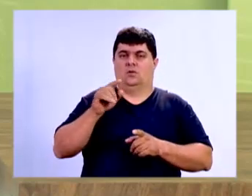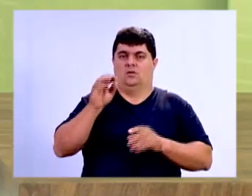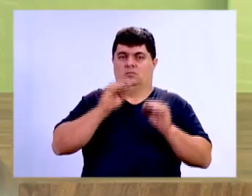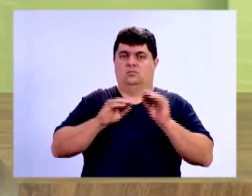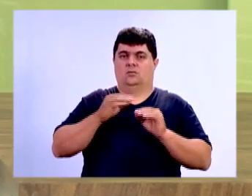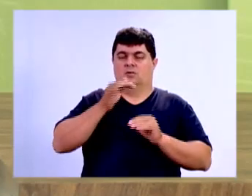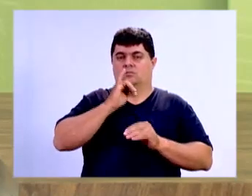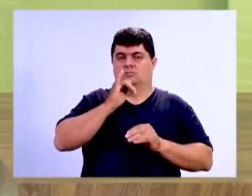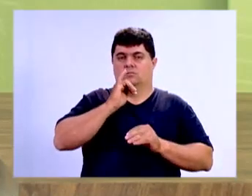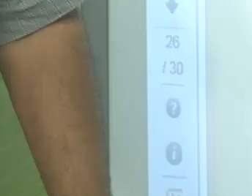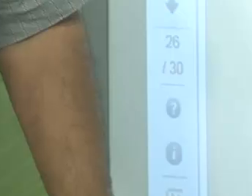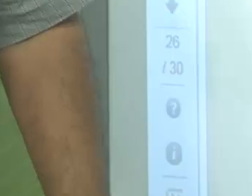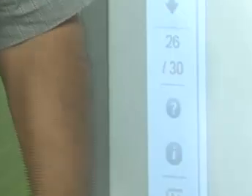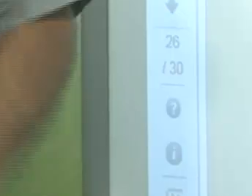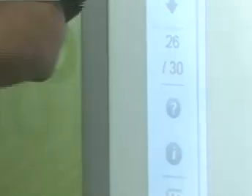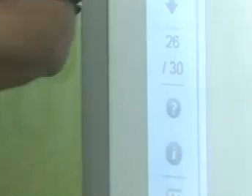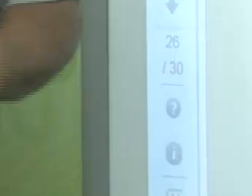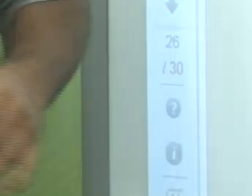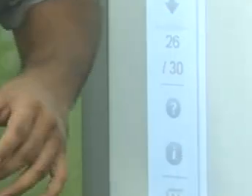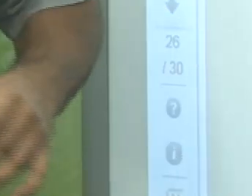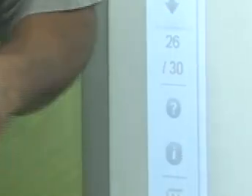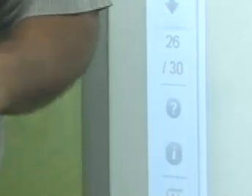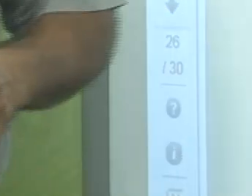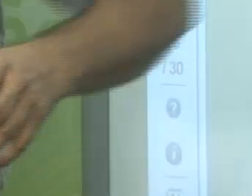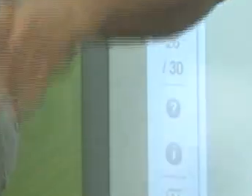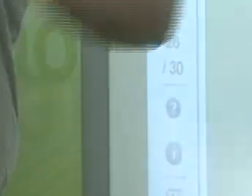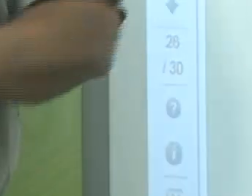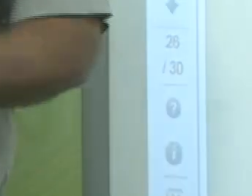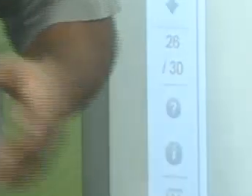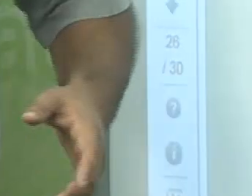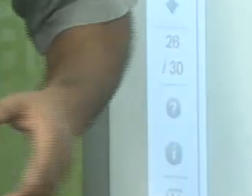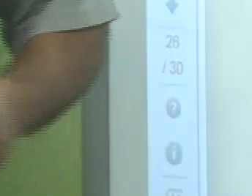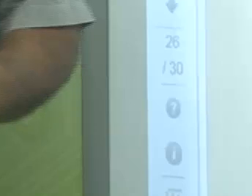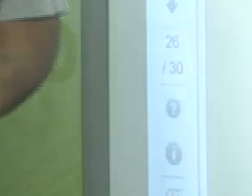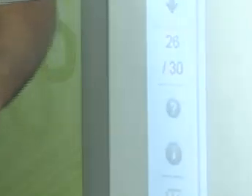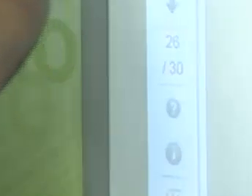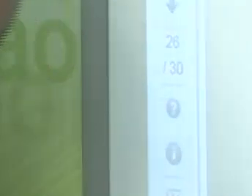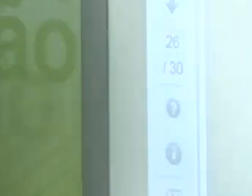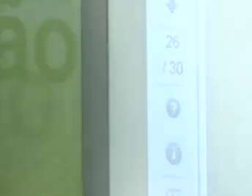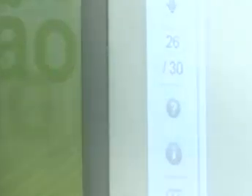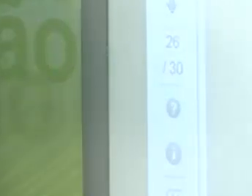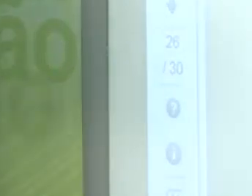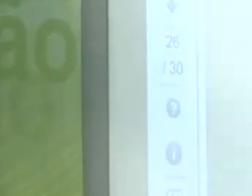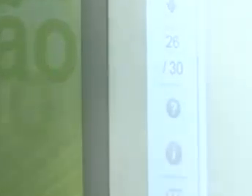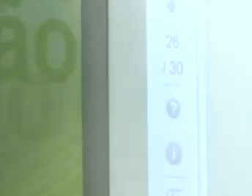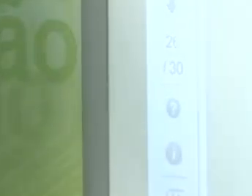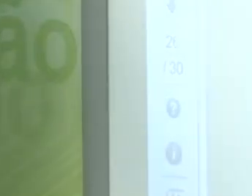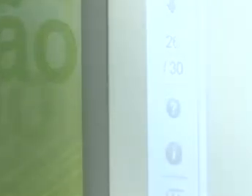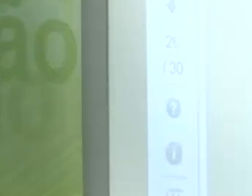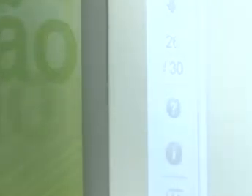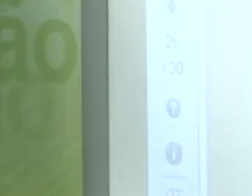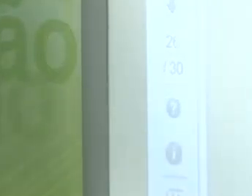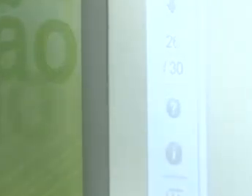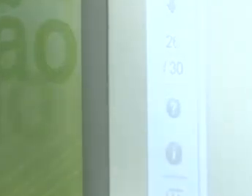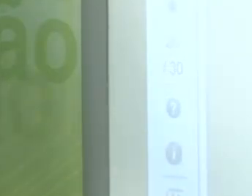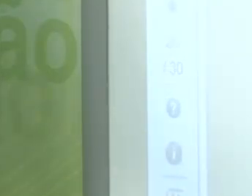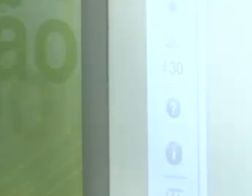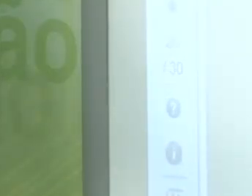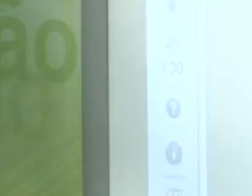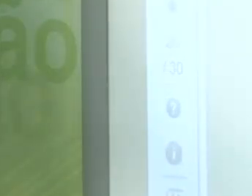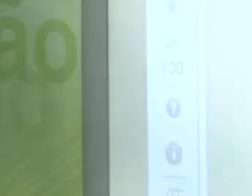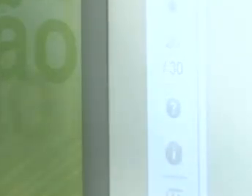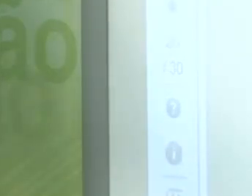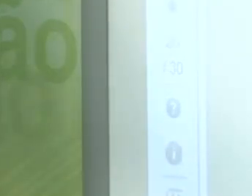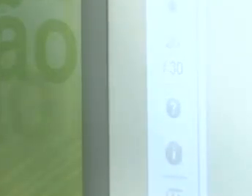perfeito, um exemplo perfeito. aí para lembrar. E por fim, pessoal, nós vamos falar sobre métodos de atributos estáticos. O que seriam métodos de atributos estáticos?